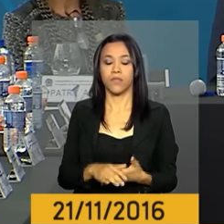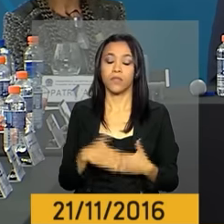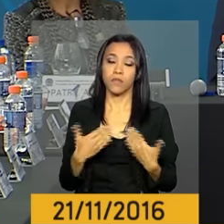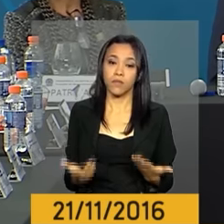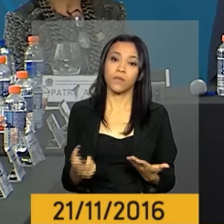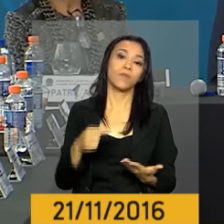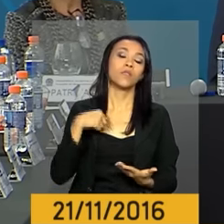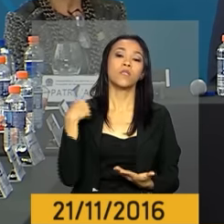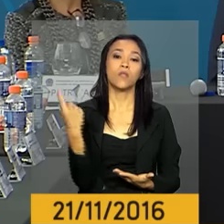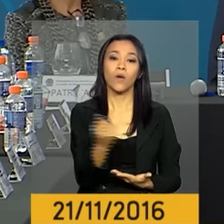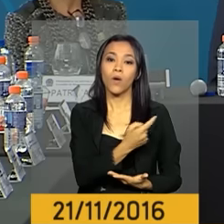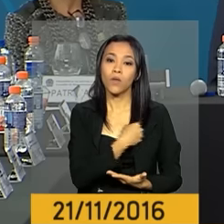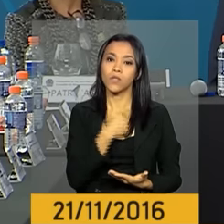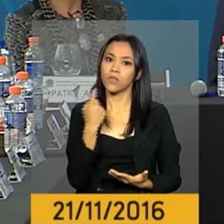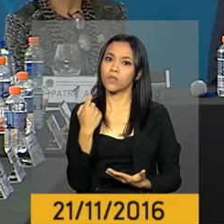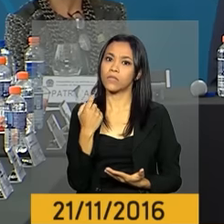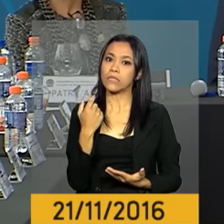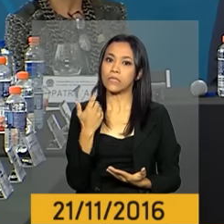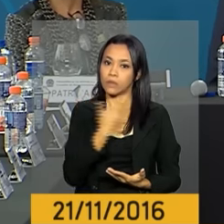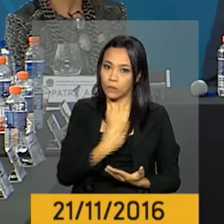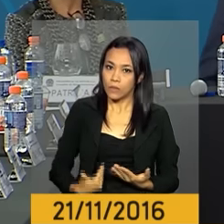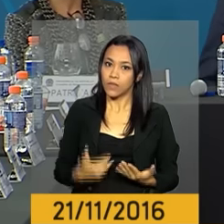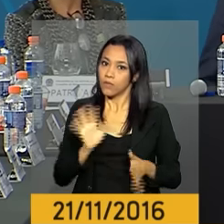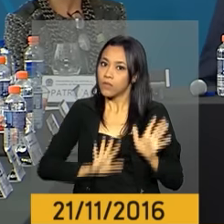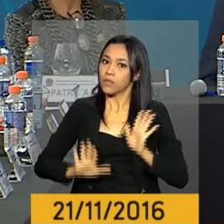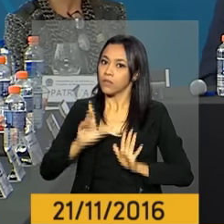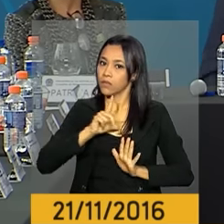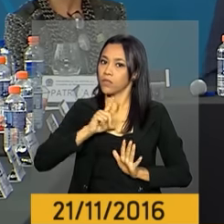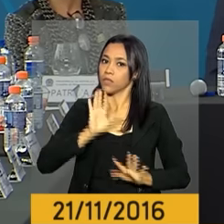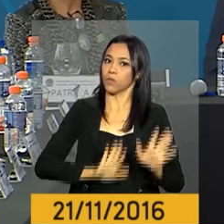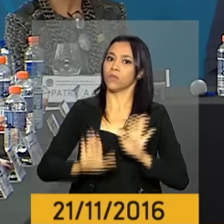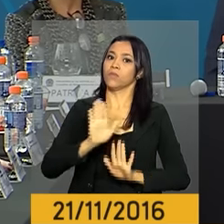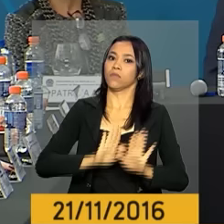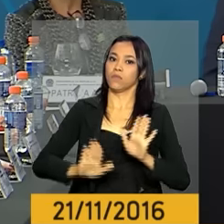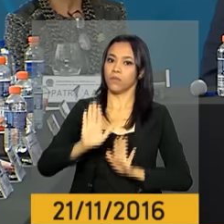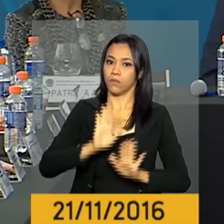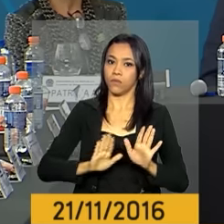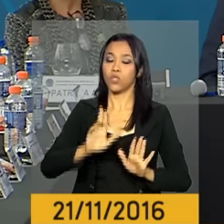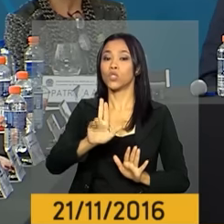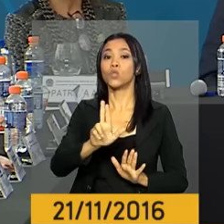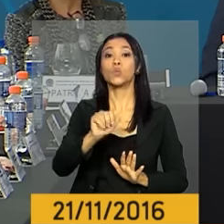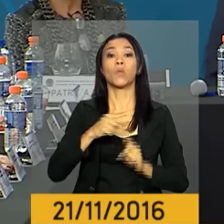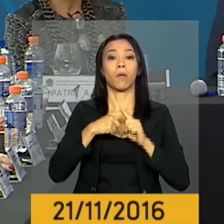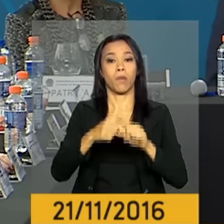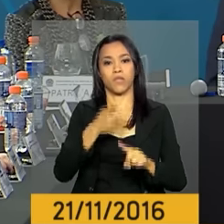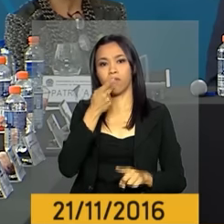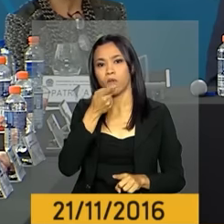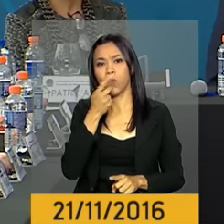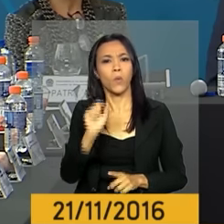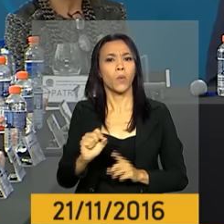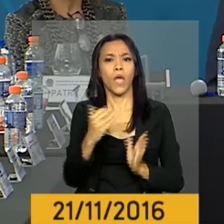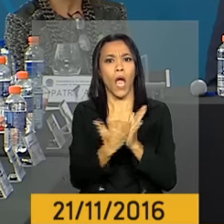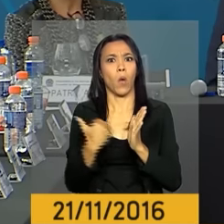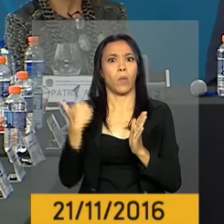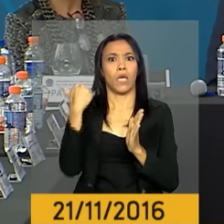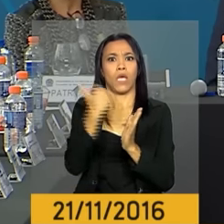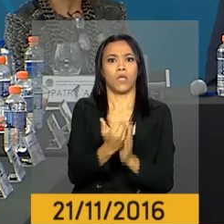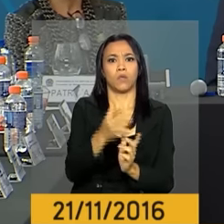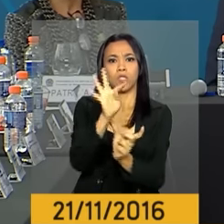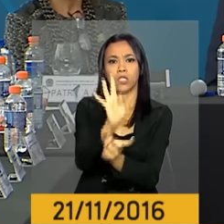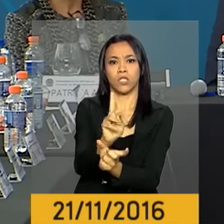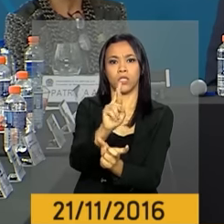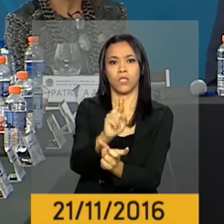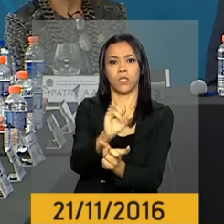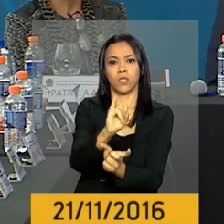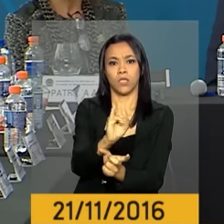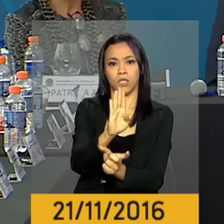nós estamos tomando muito esse cuidado, tanto que, volto a dizer, nunca mais falou em aumento da tributação no nosso